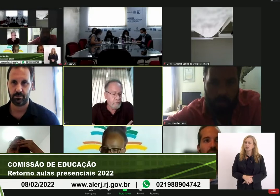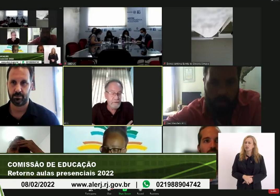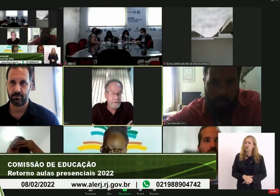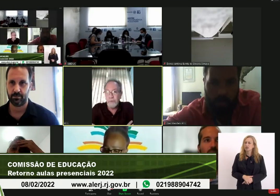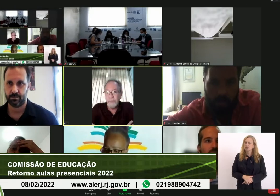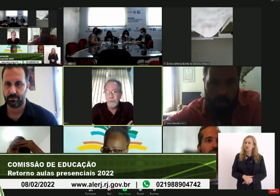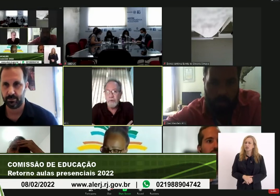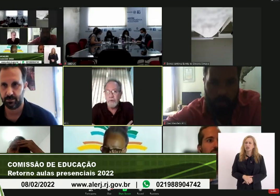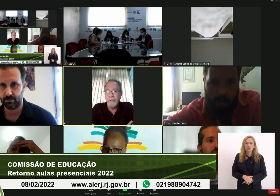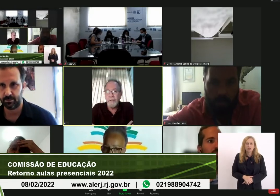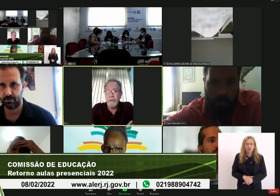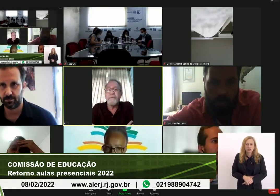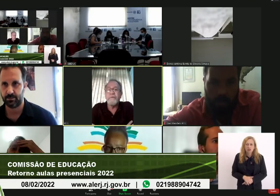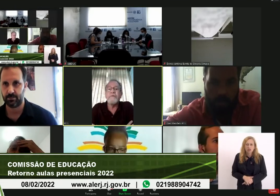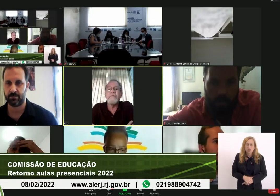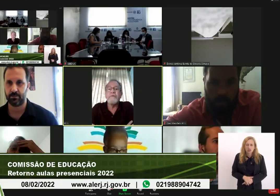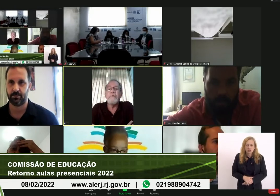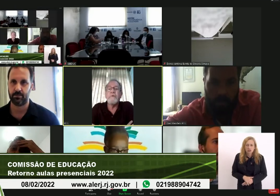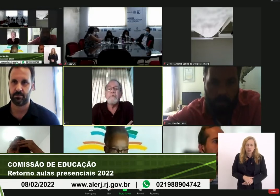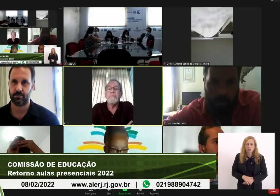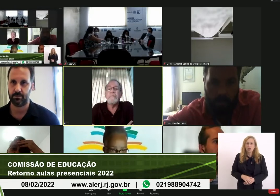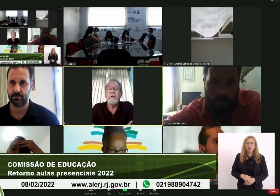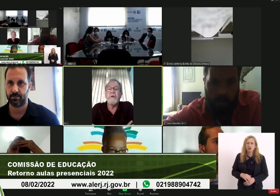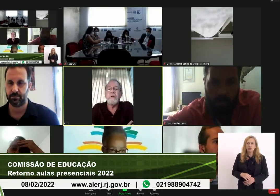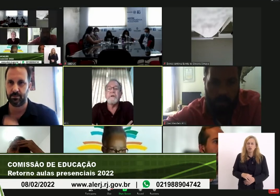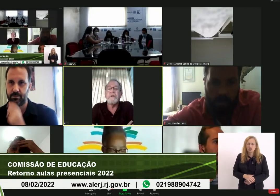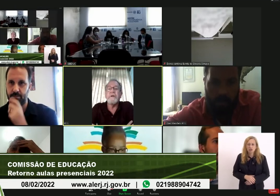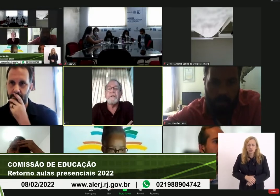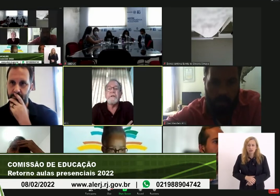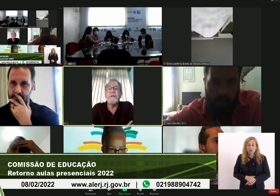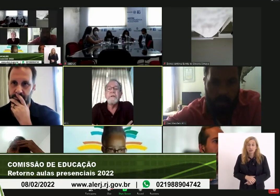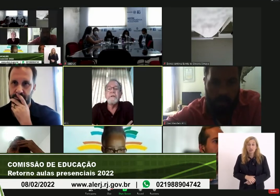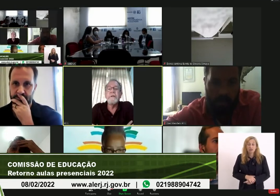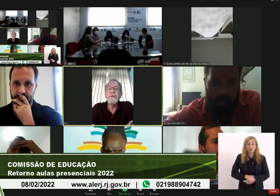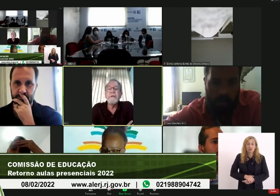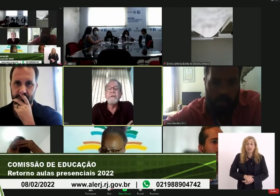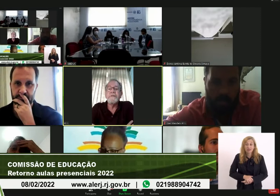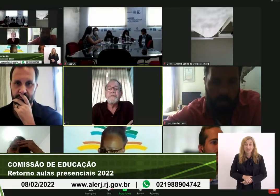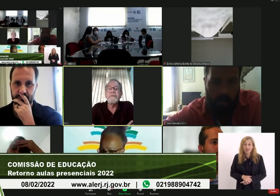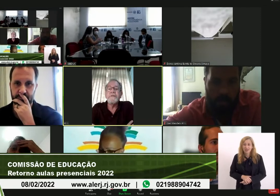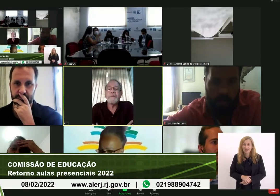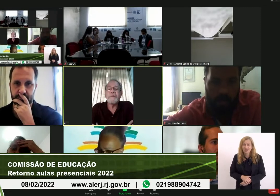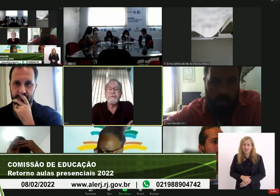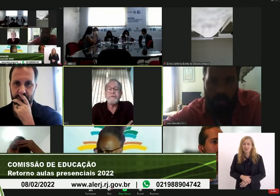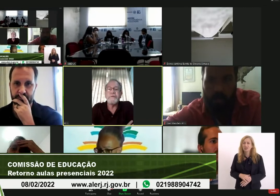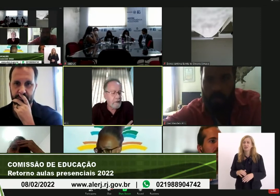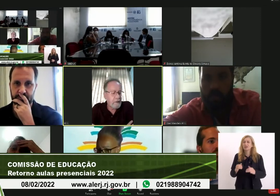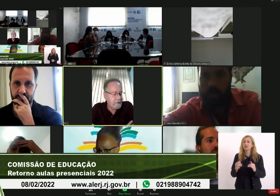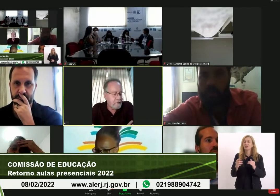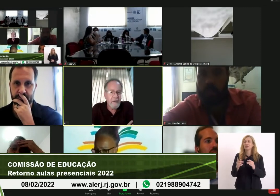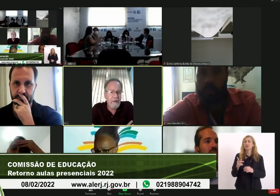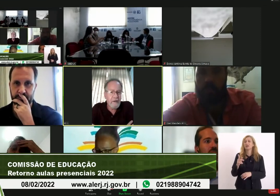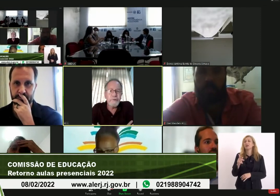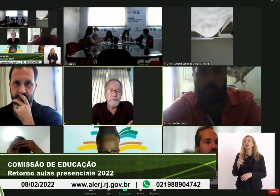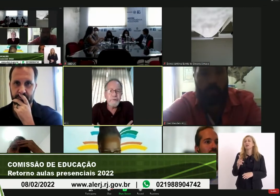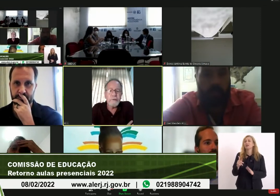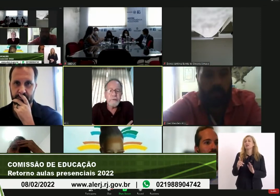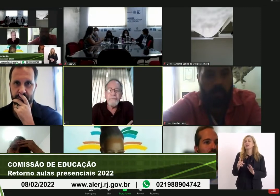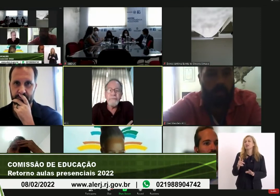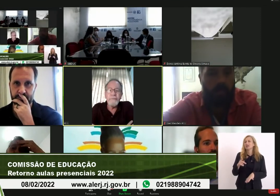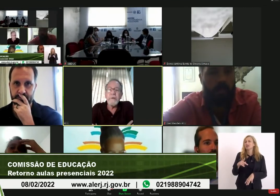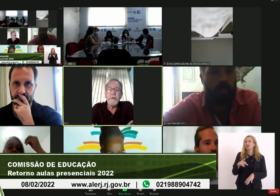nós estamos nos encontrando, eu e o Flávio nos encontramos no final de semana de protestos lá na Barra da